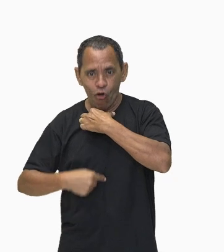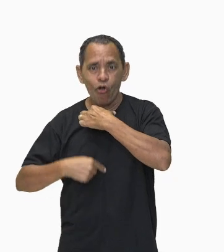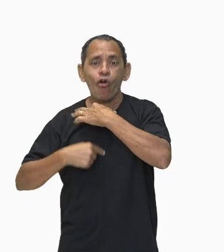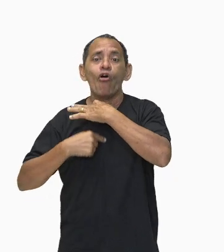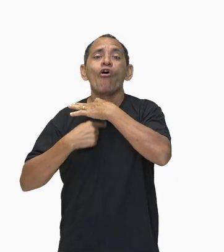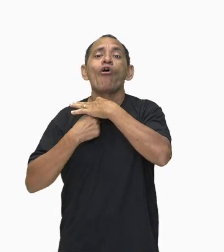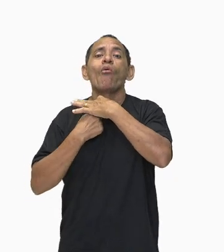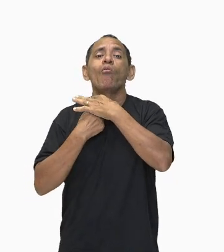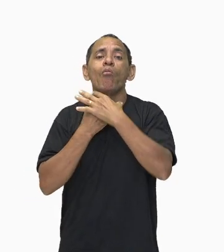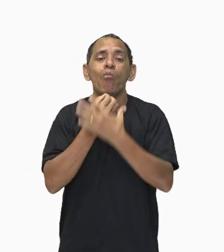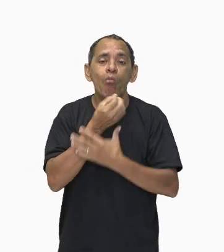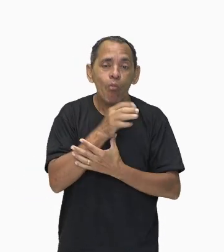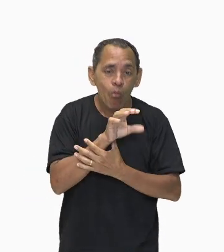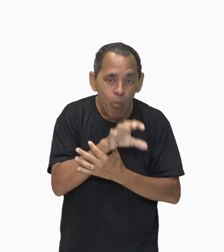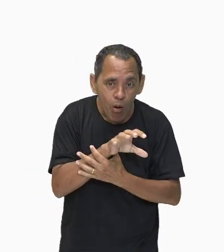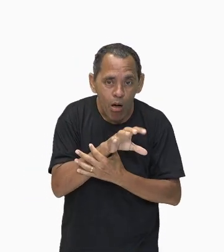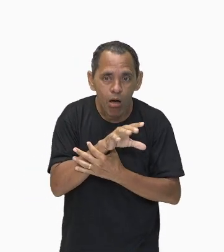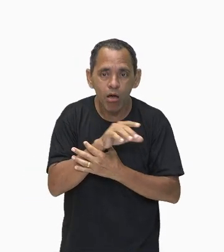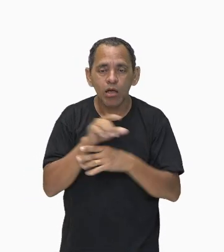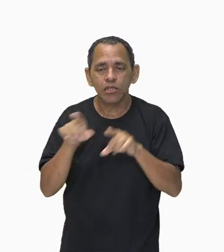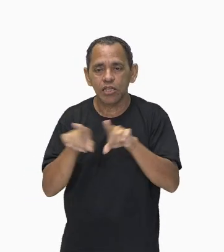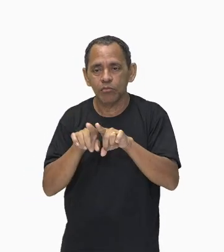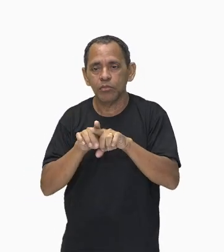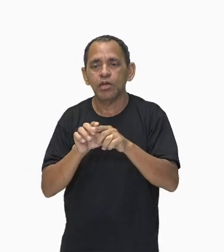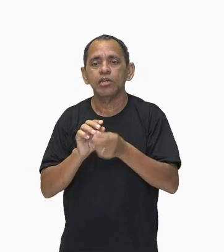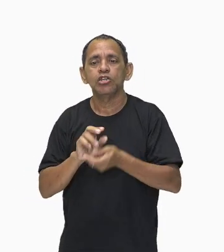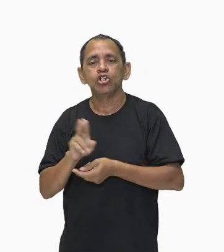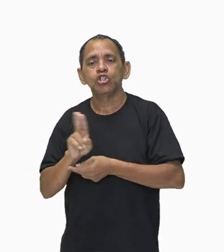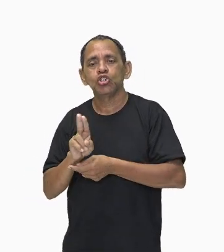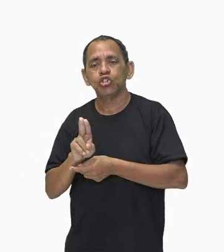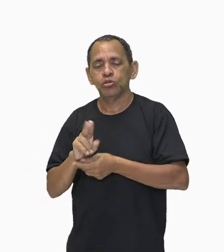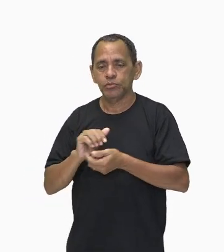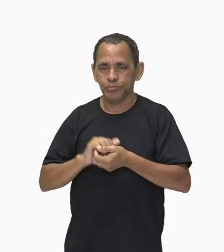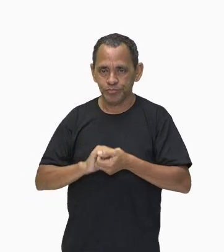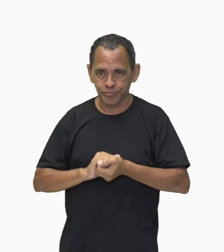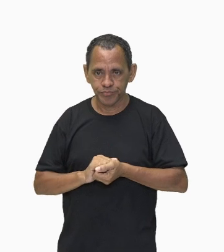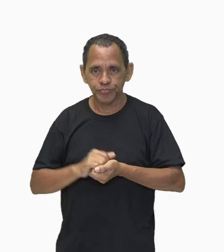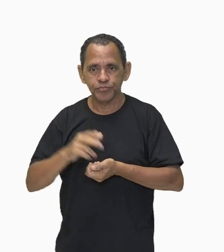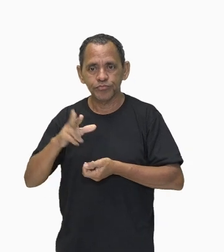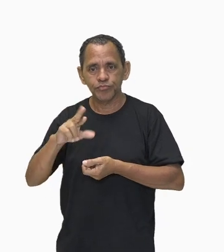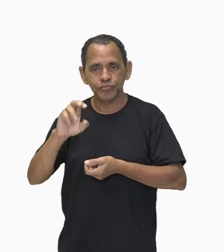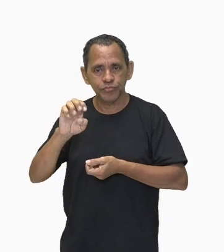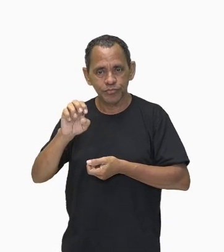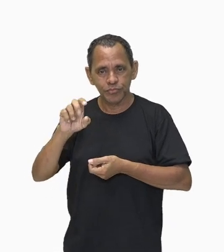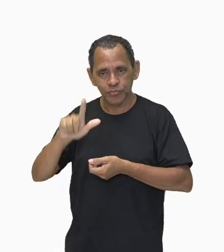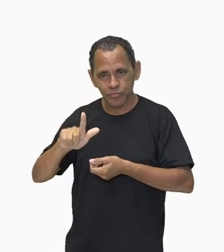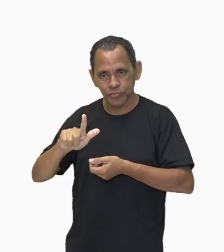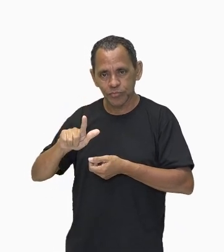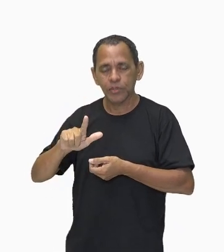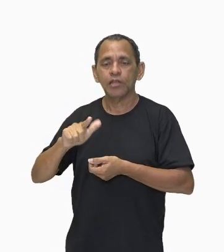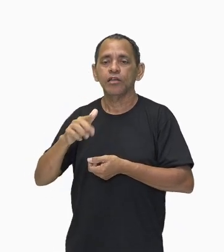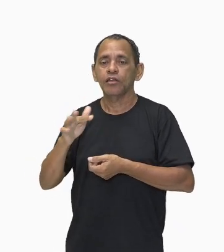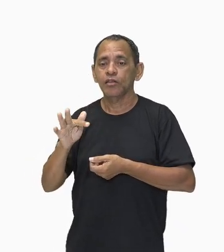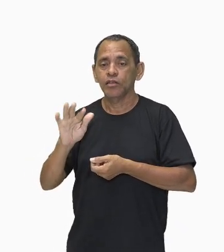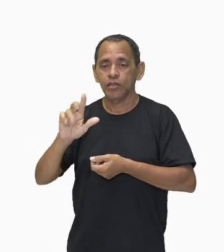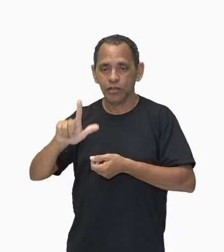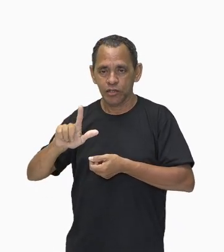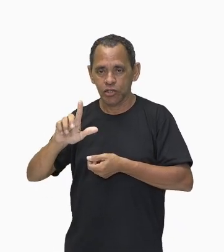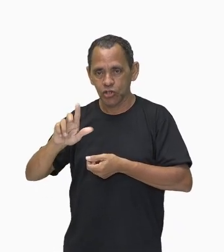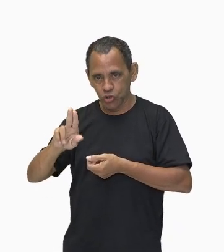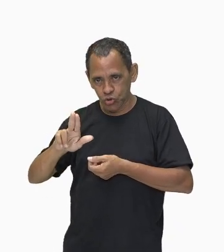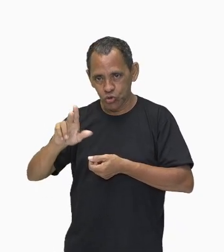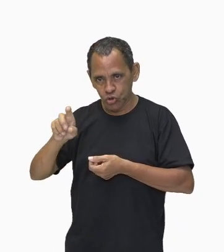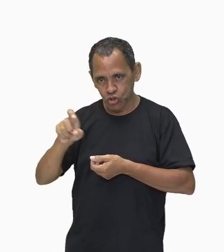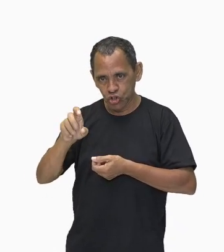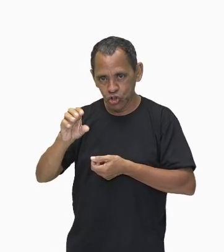pelo processo que a gente comumente chama de refluxo, causando sintomas como azia,